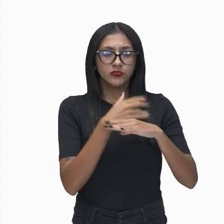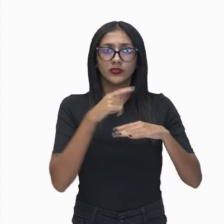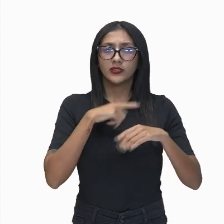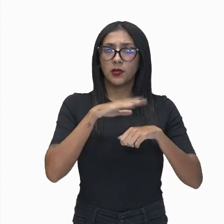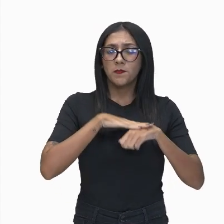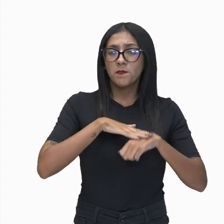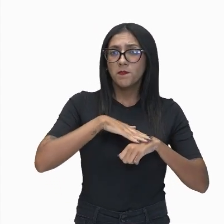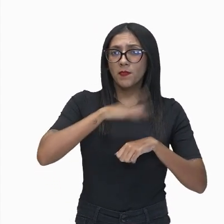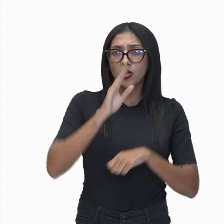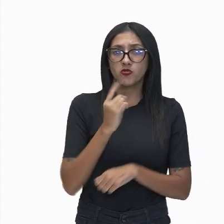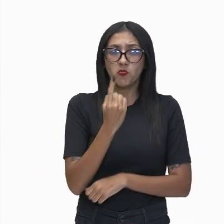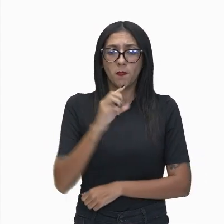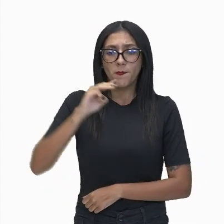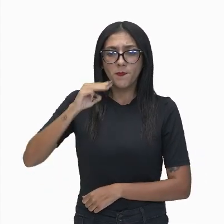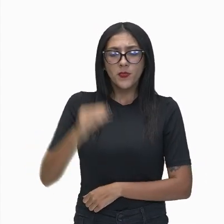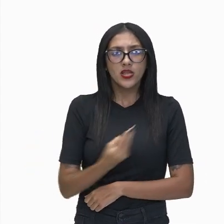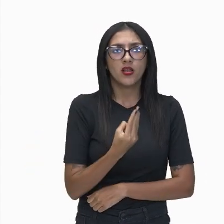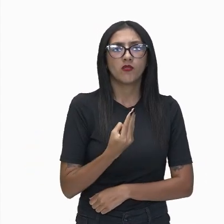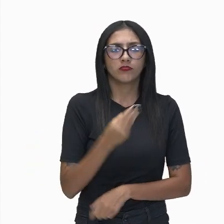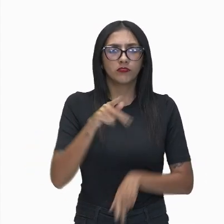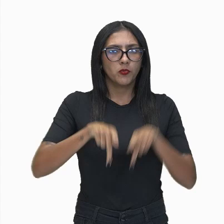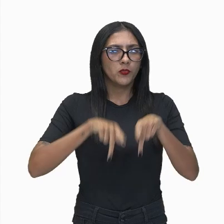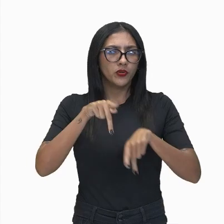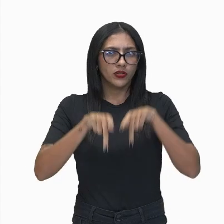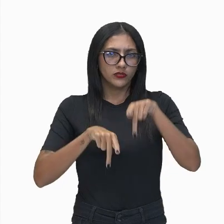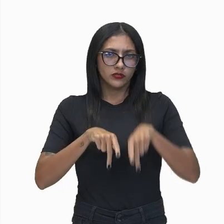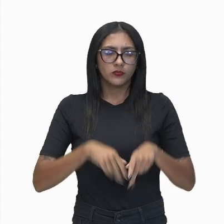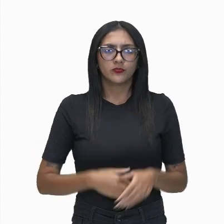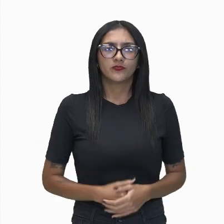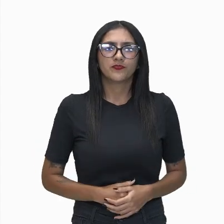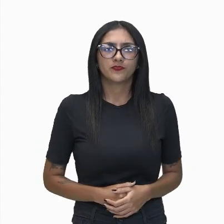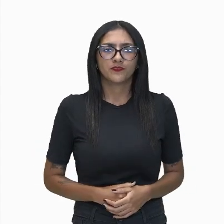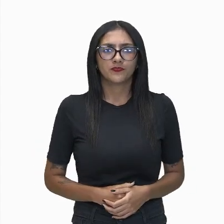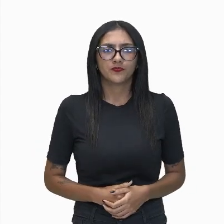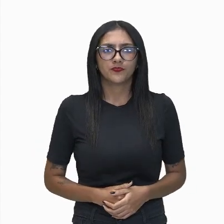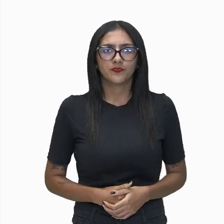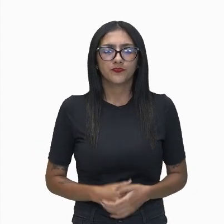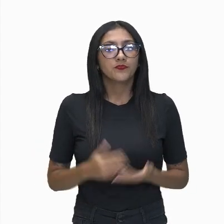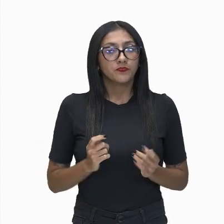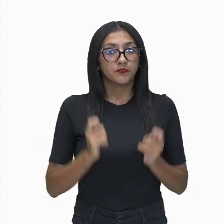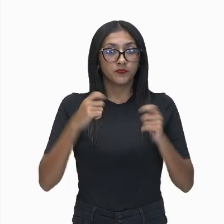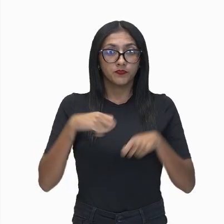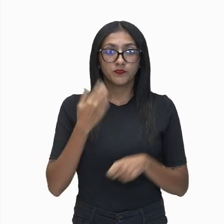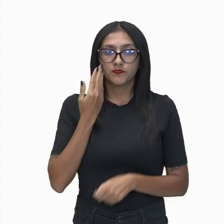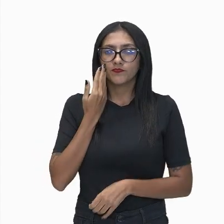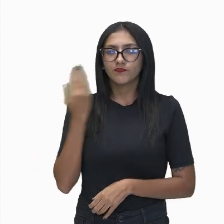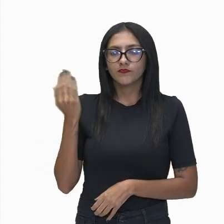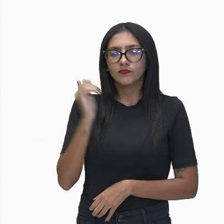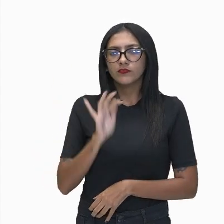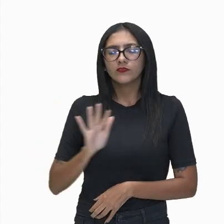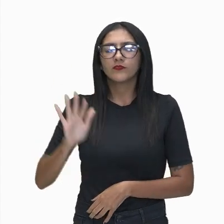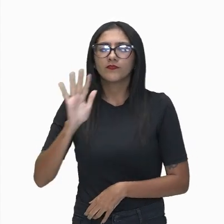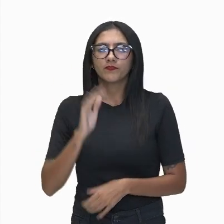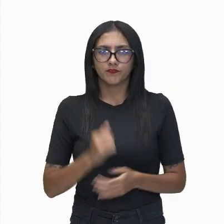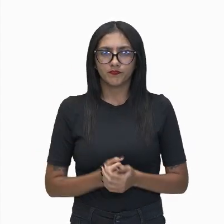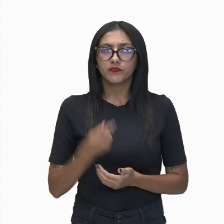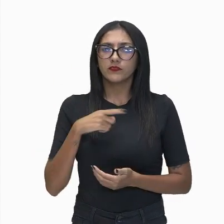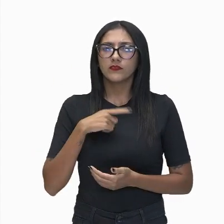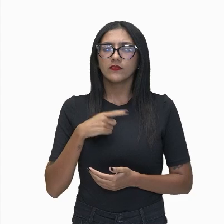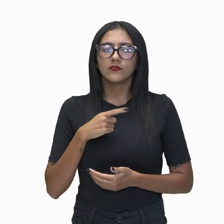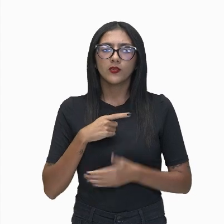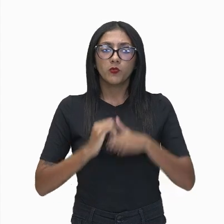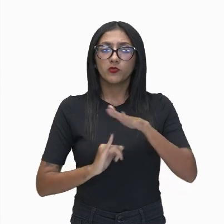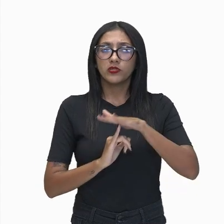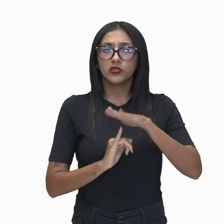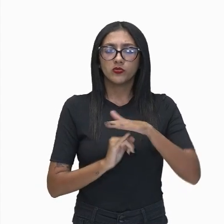de 1 milhão de habitantes. E aí a gente pode estar visualizando no mapa, o IBGE, ele